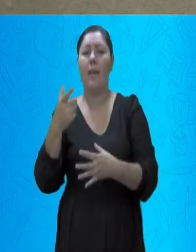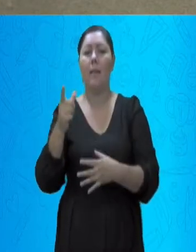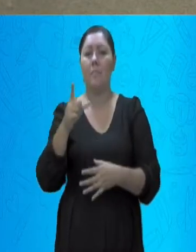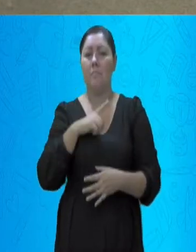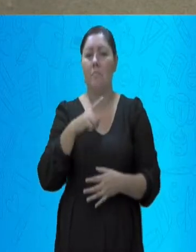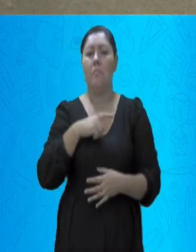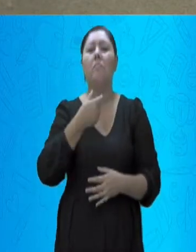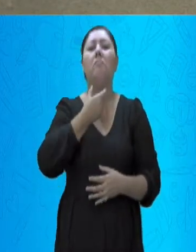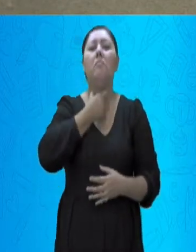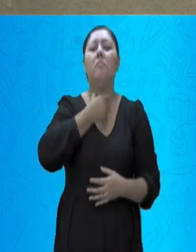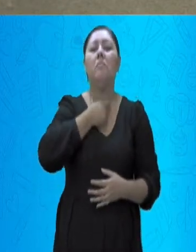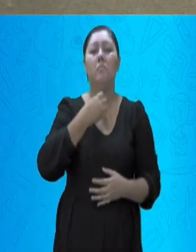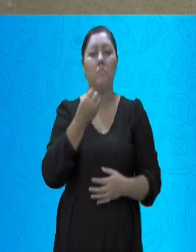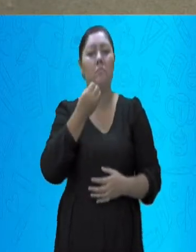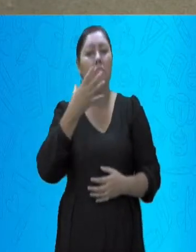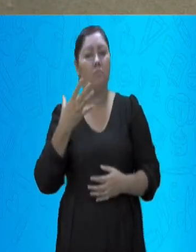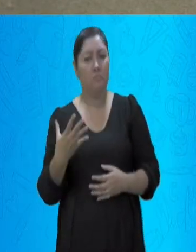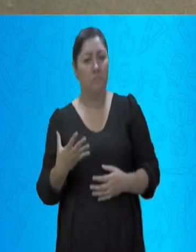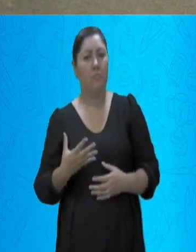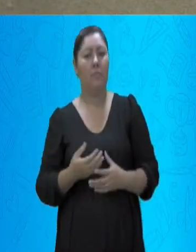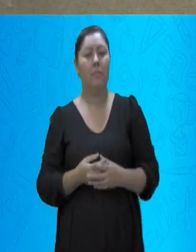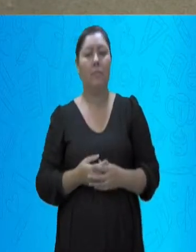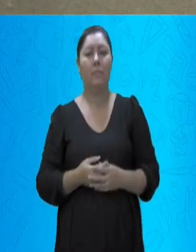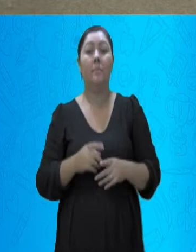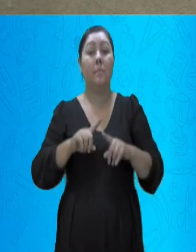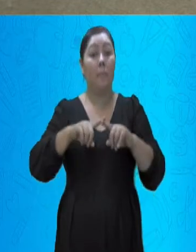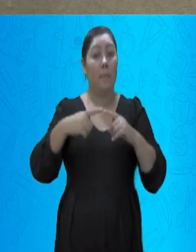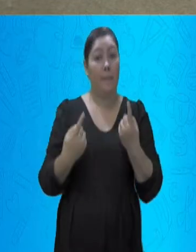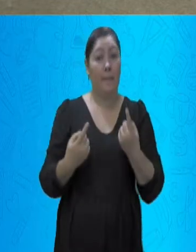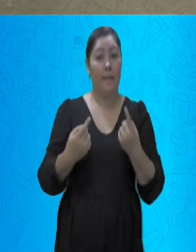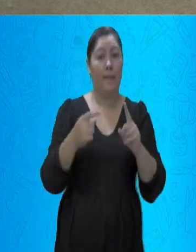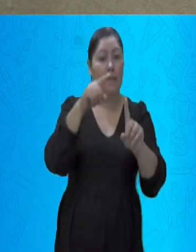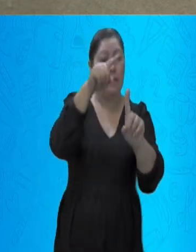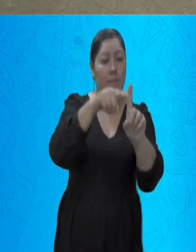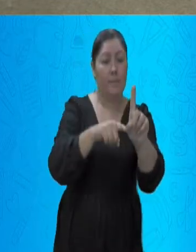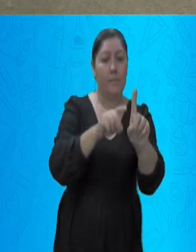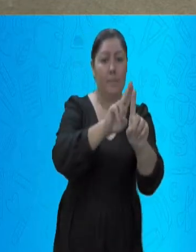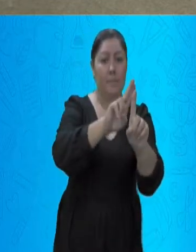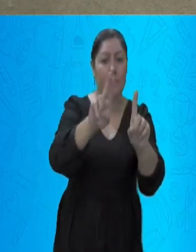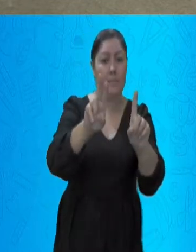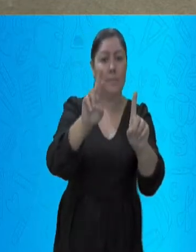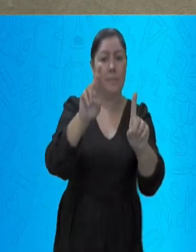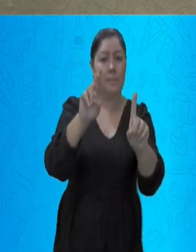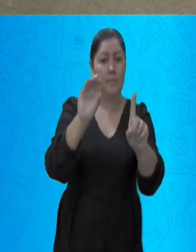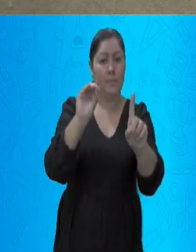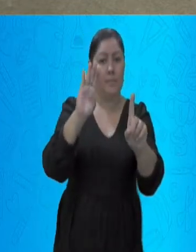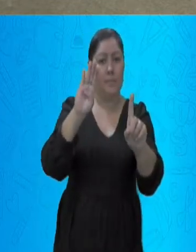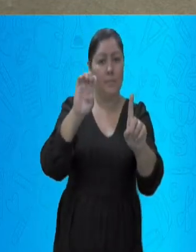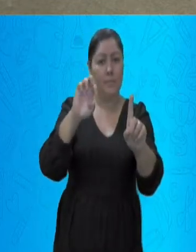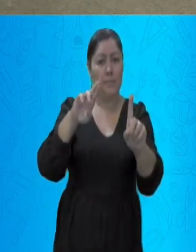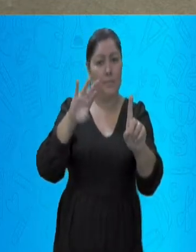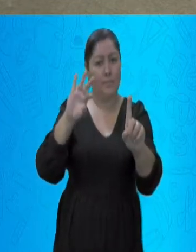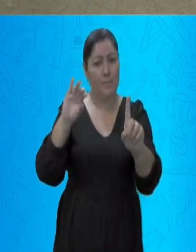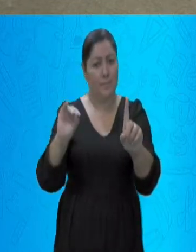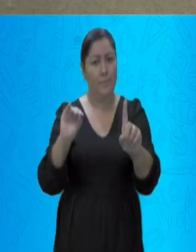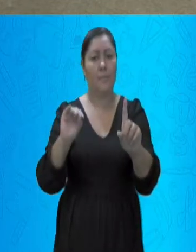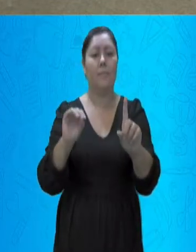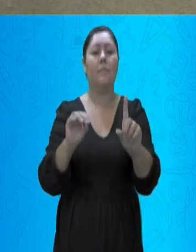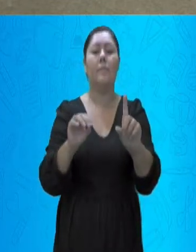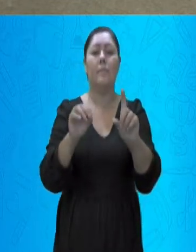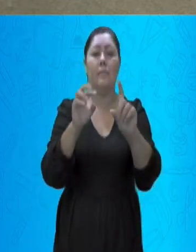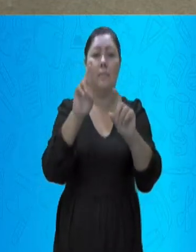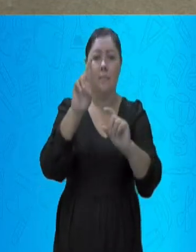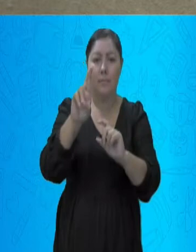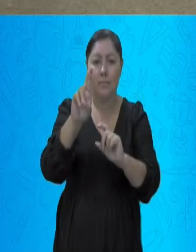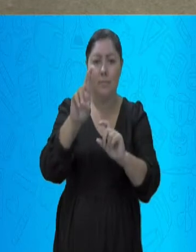cantor. Portanto, o nome dele aparece com letra maiúscula. Terra, lembra que a gente falou do planeta? A gente